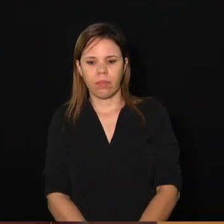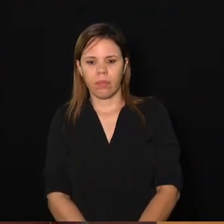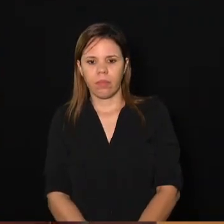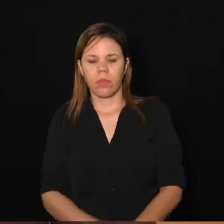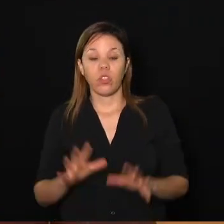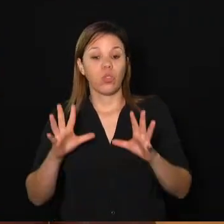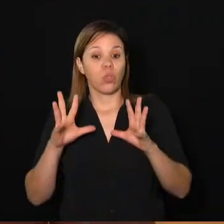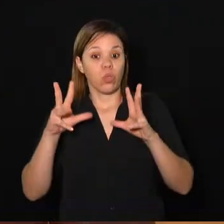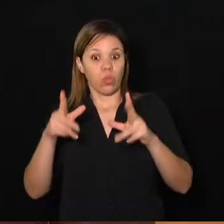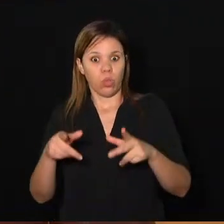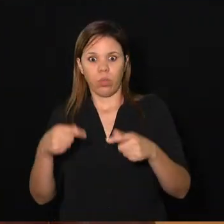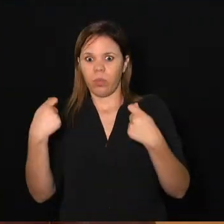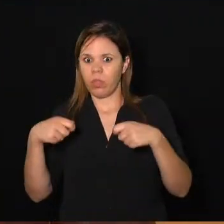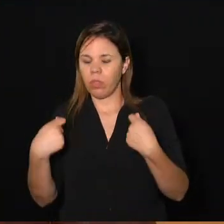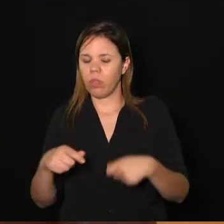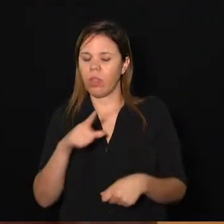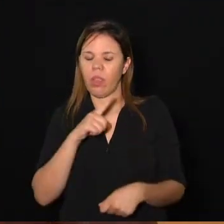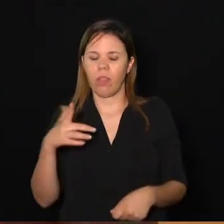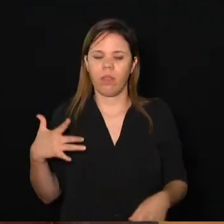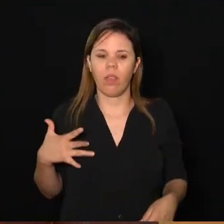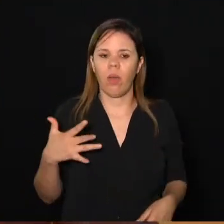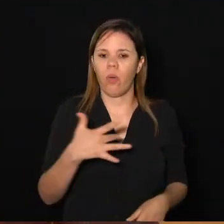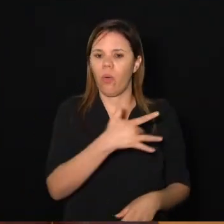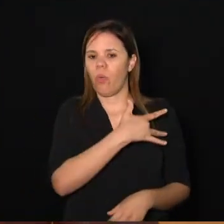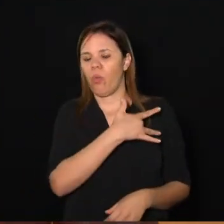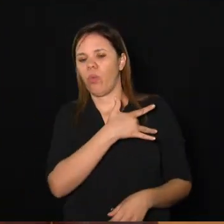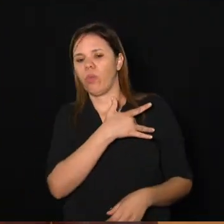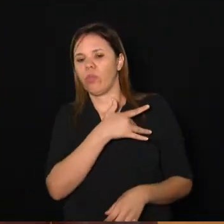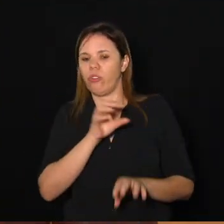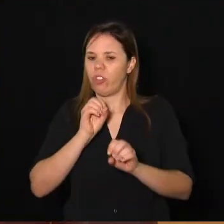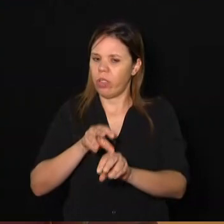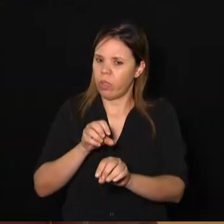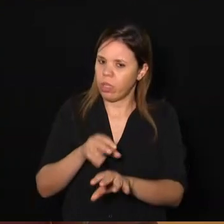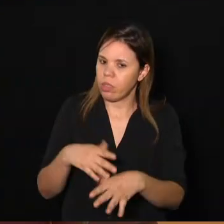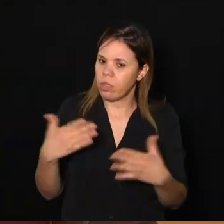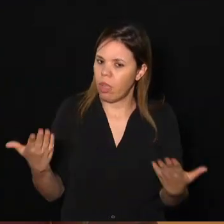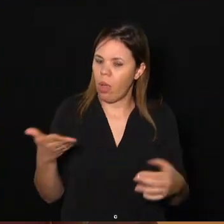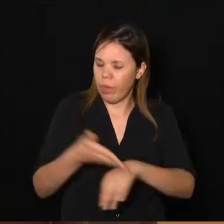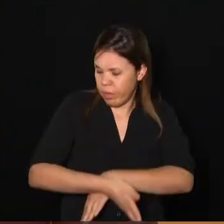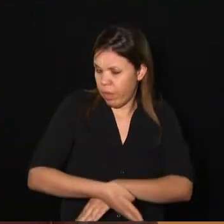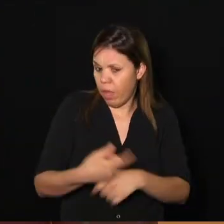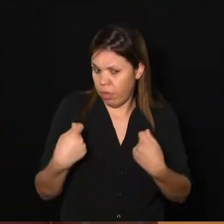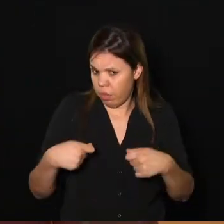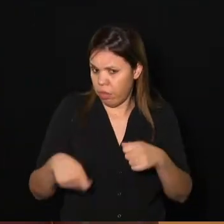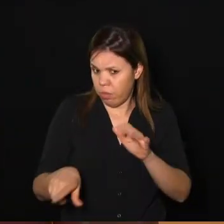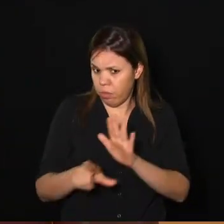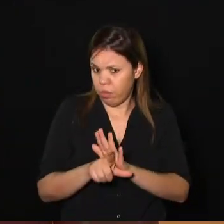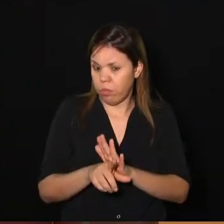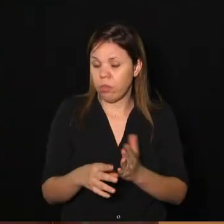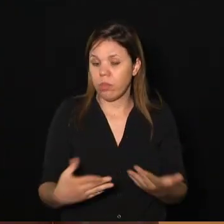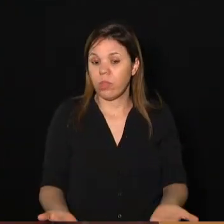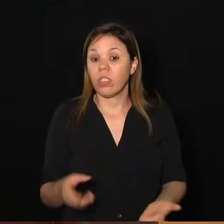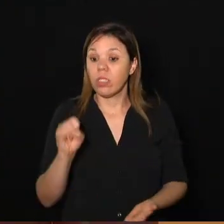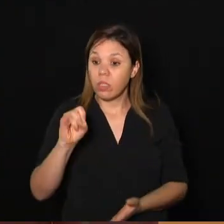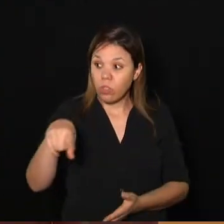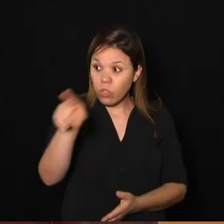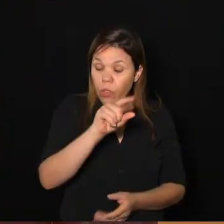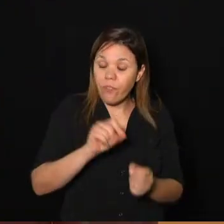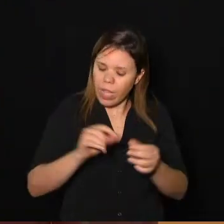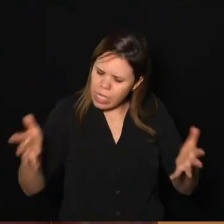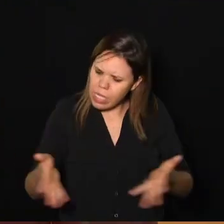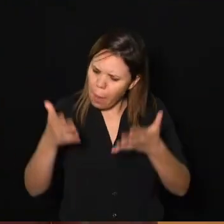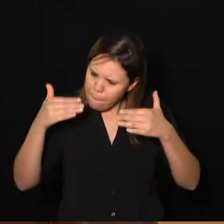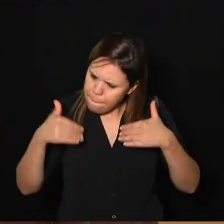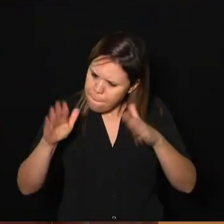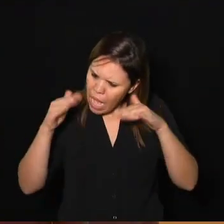deverão ter acesso à saúde à educação enfim então assim que o senhor faça mais outubros brilhantes e que o senhor